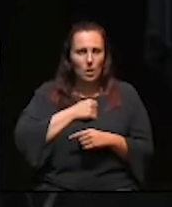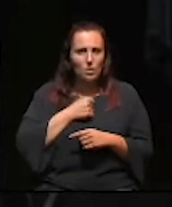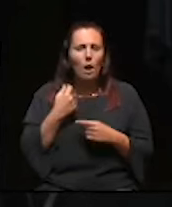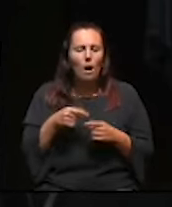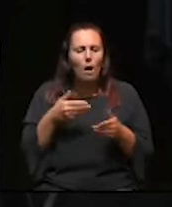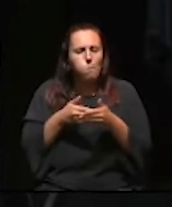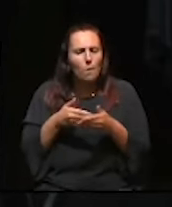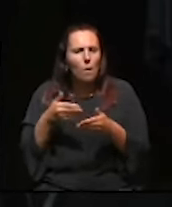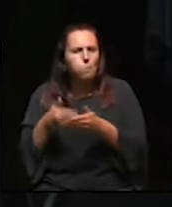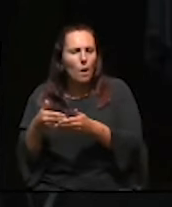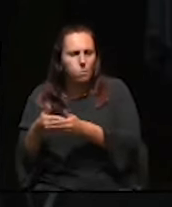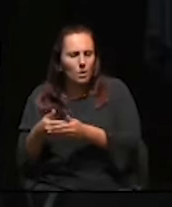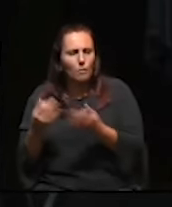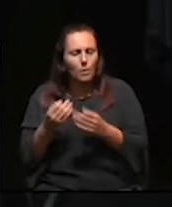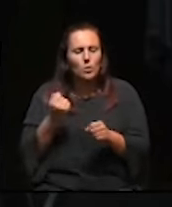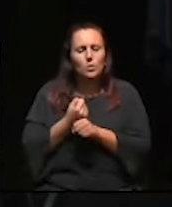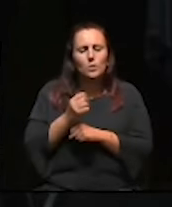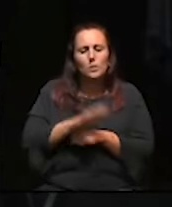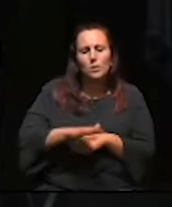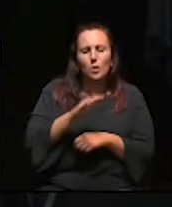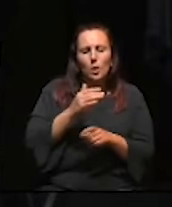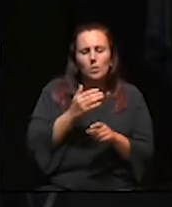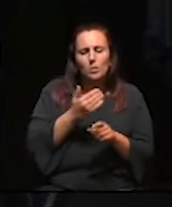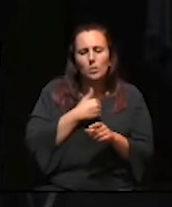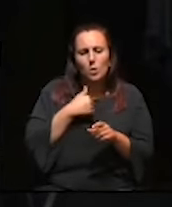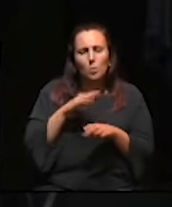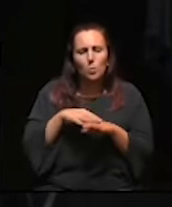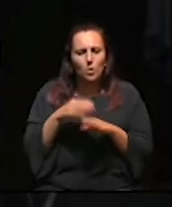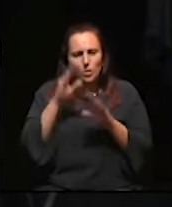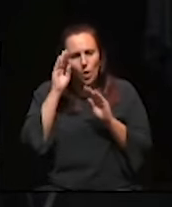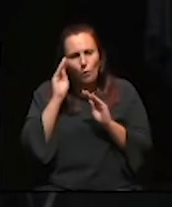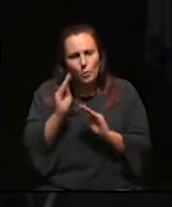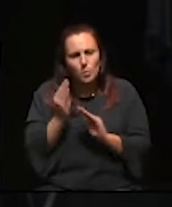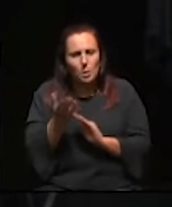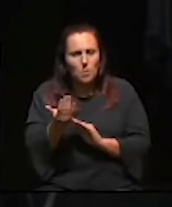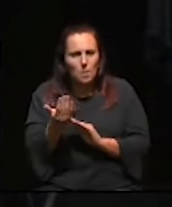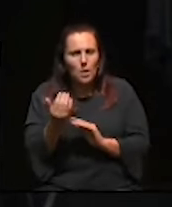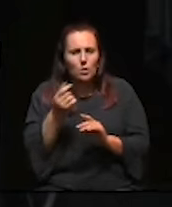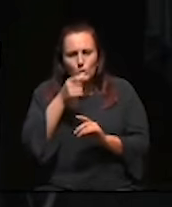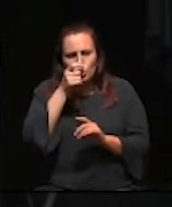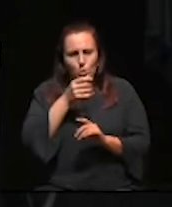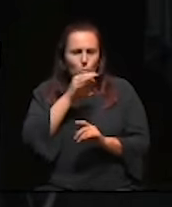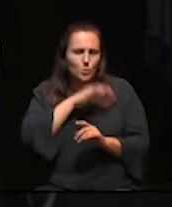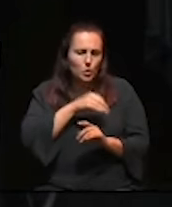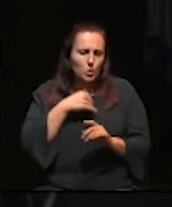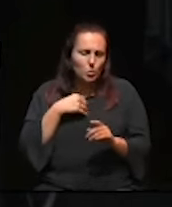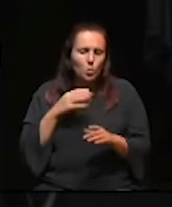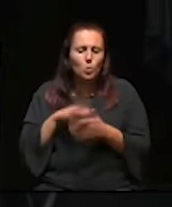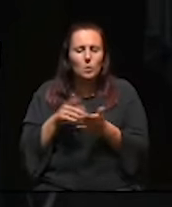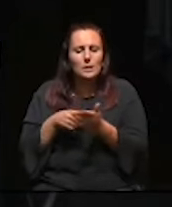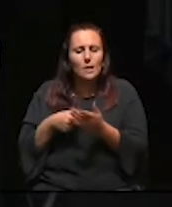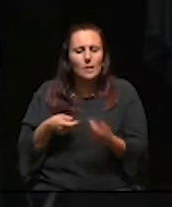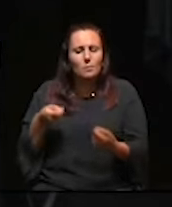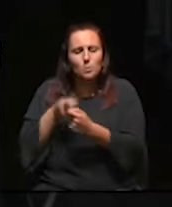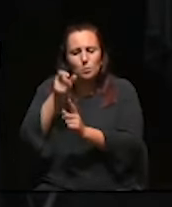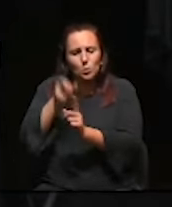obstáculos, incluindo no Serviço Nacional de Saúde, devido à falta de formação adequada dos profissionais de saúde sobre as necessidades específicas das pessoas